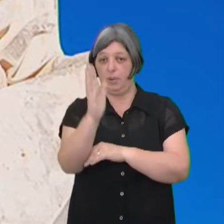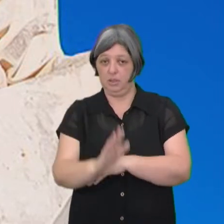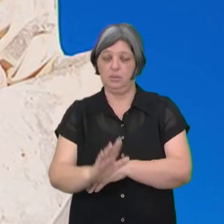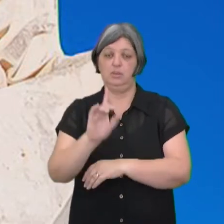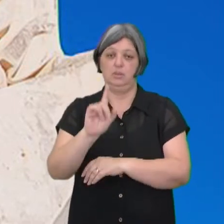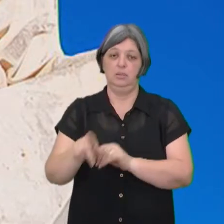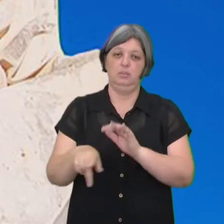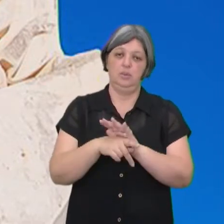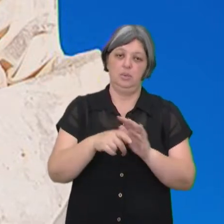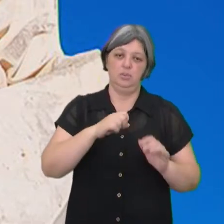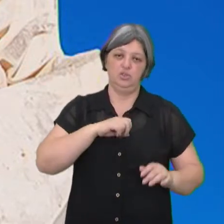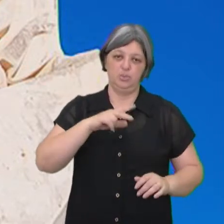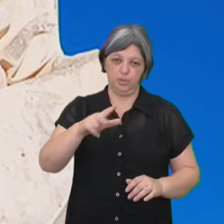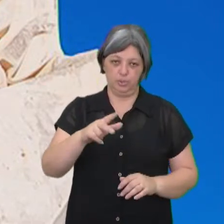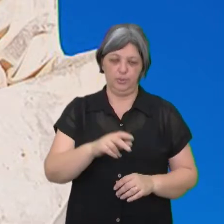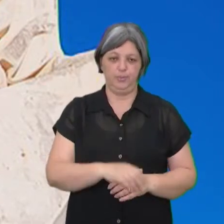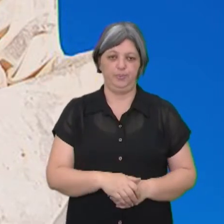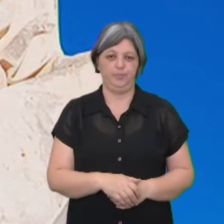Portugal, e é